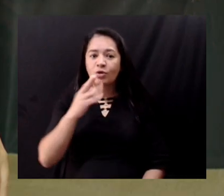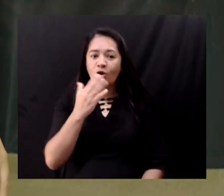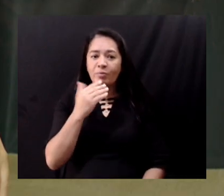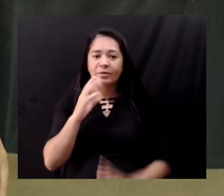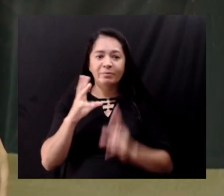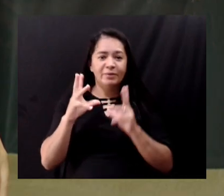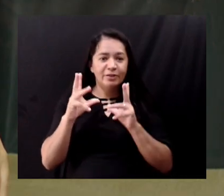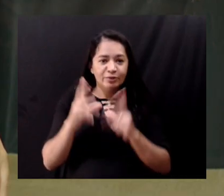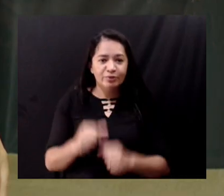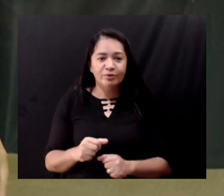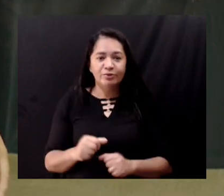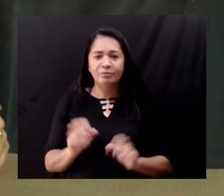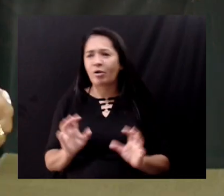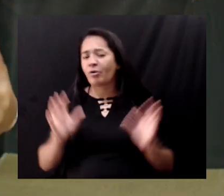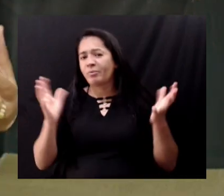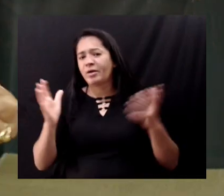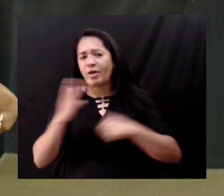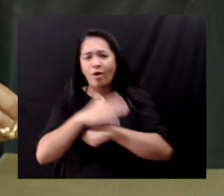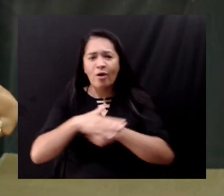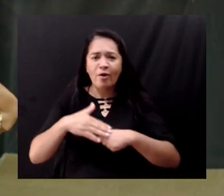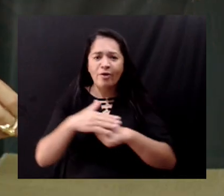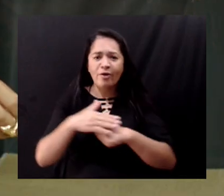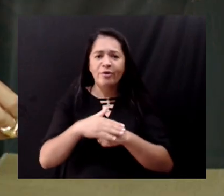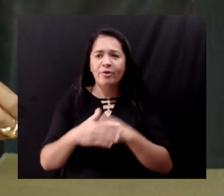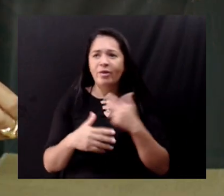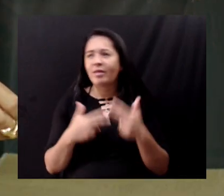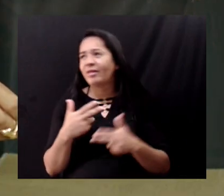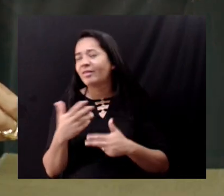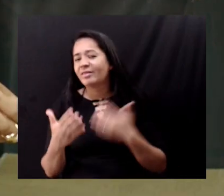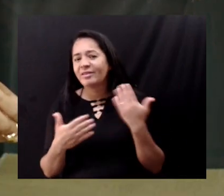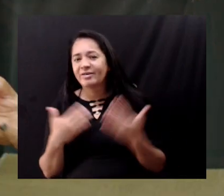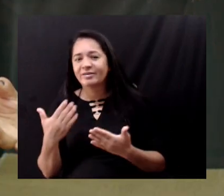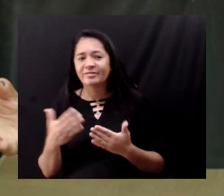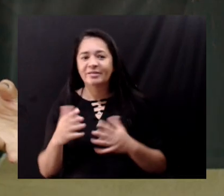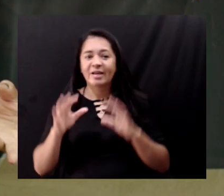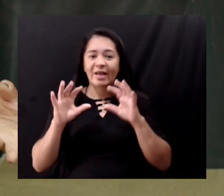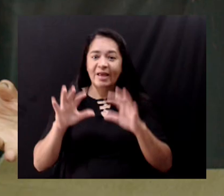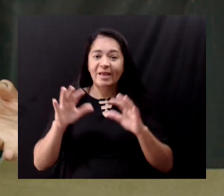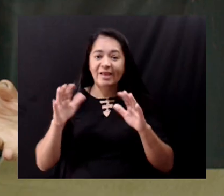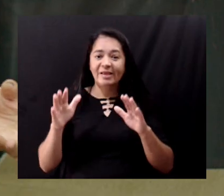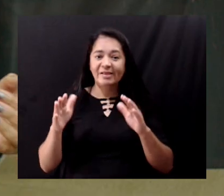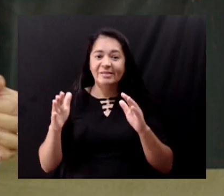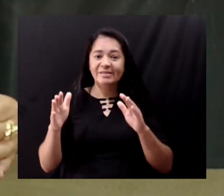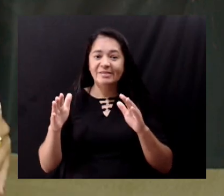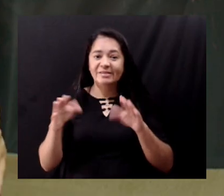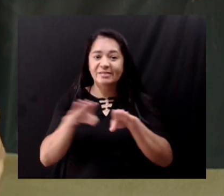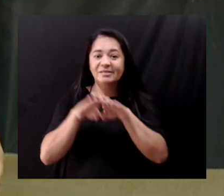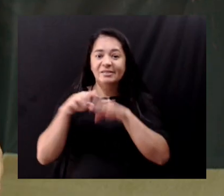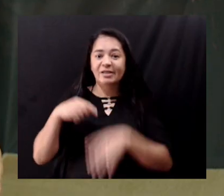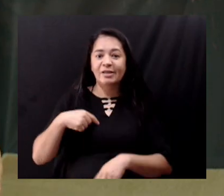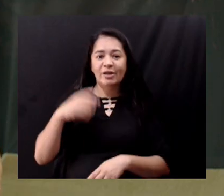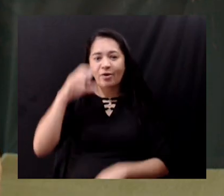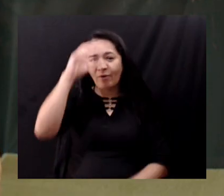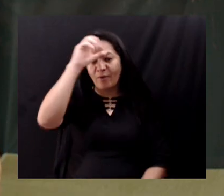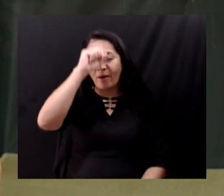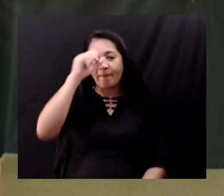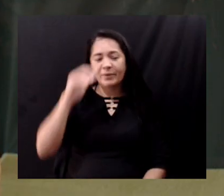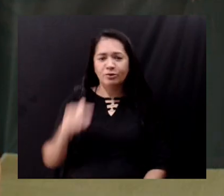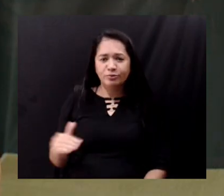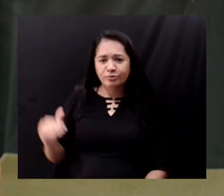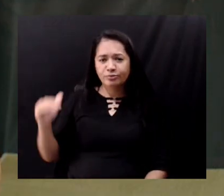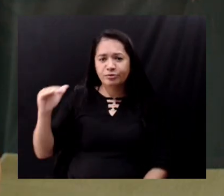Comemorar, consolar, distrair. Esse padrão que eu aprendo desde pequeno pode influenciar